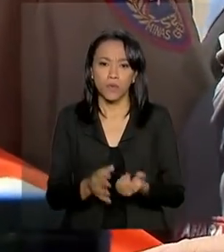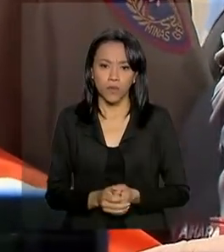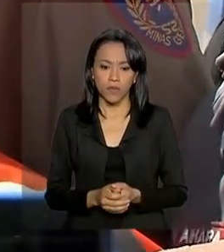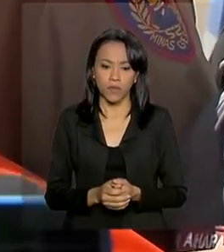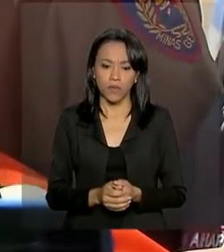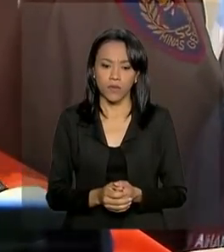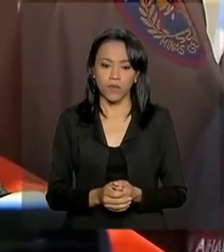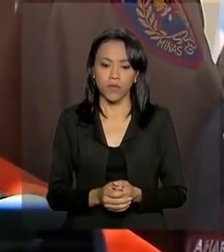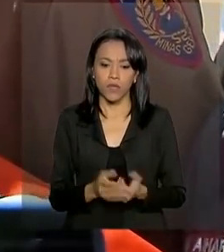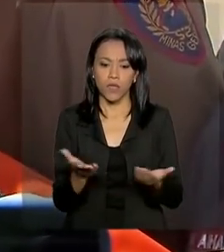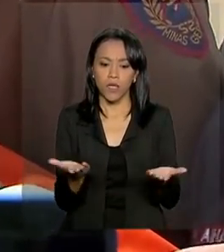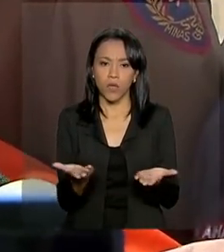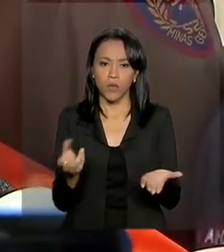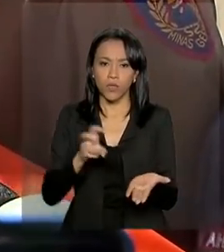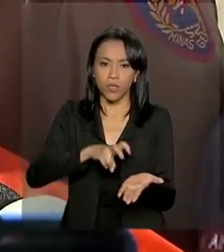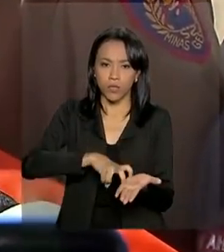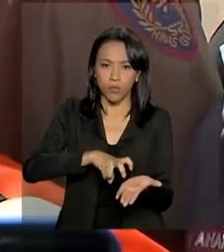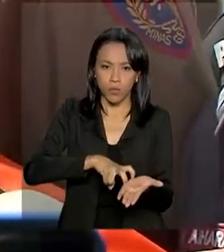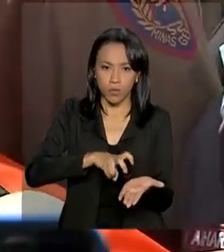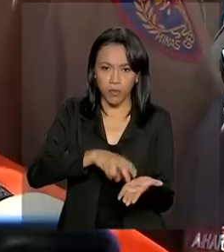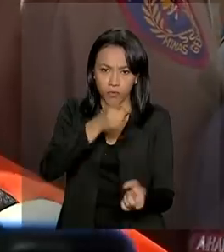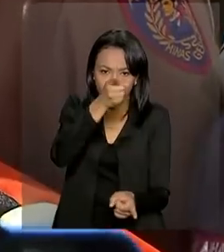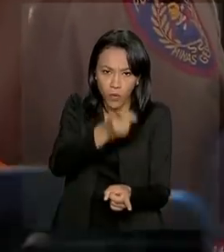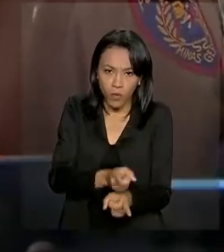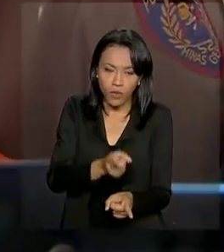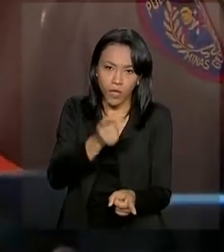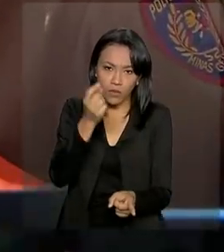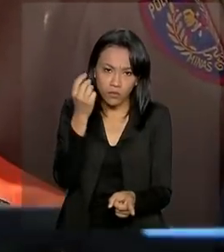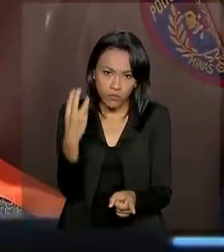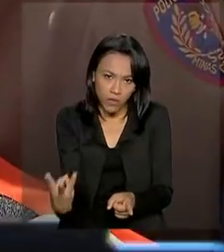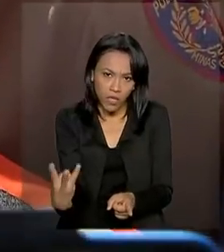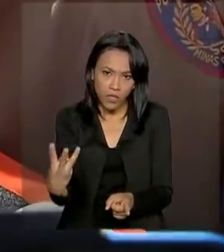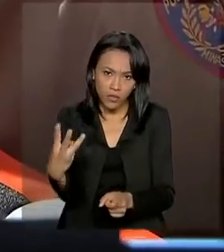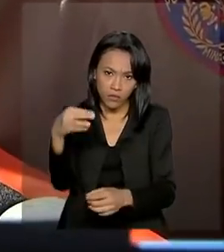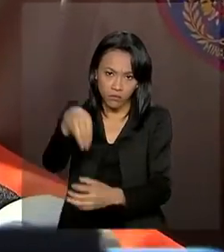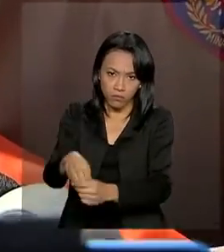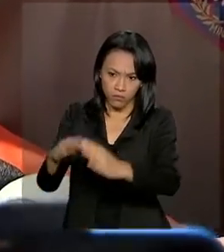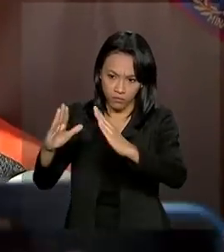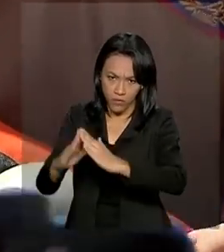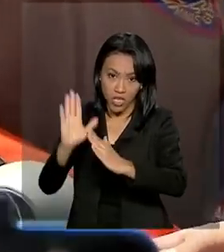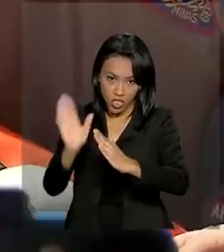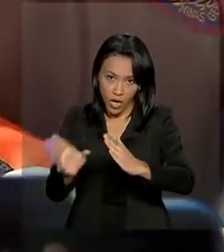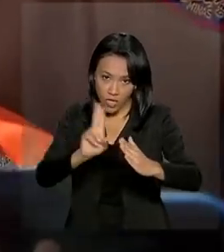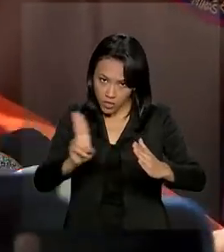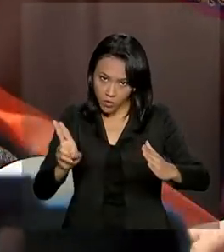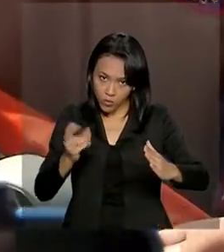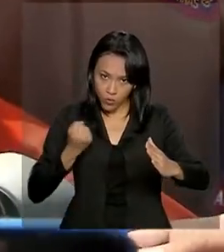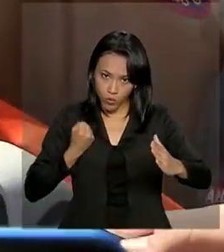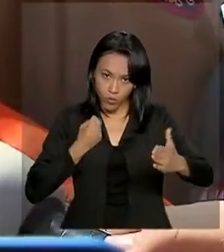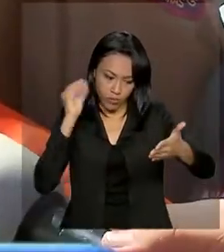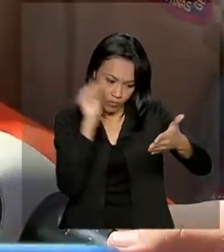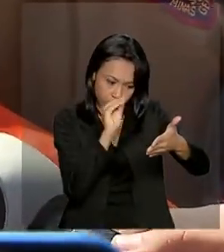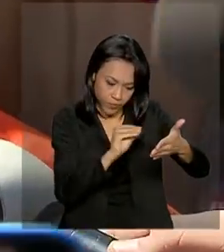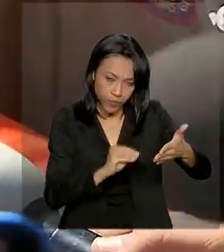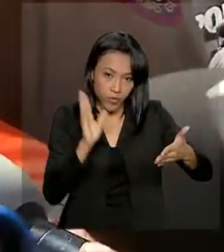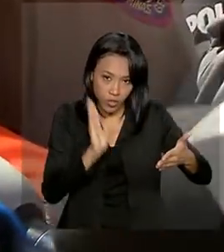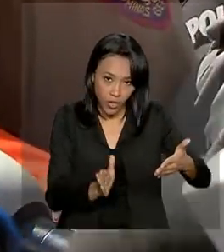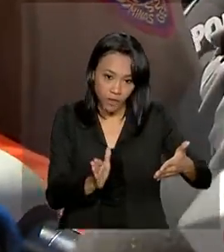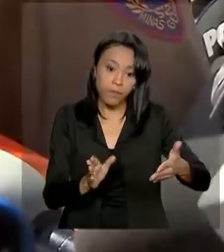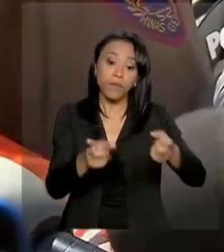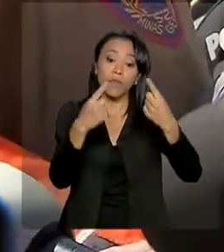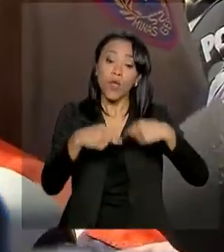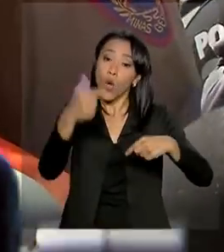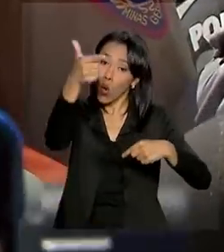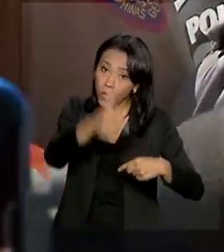porque hoje de manhã foram encontradas outras 3 pessoas numa casa. Estão contabilizados aí nesses 60? Volto a reafirmar, os